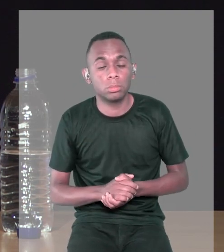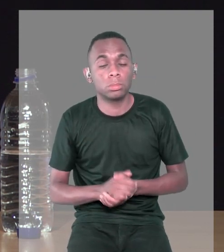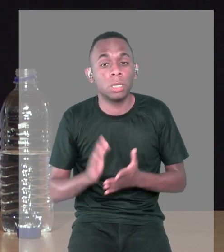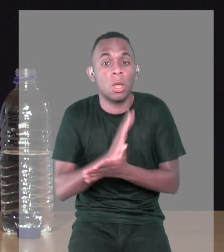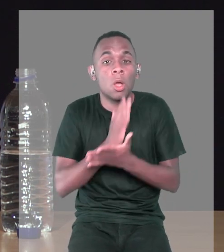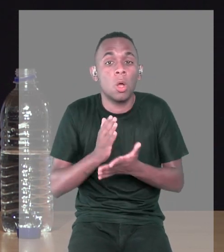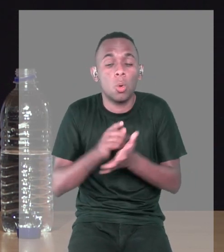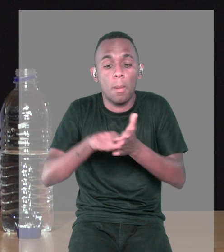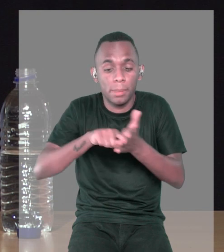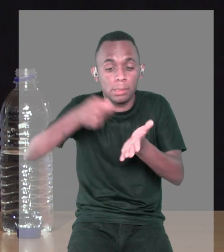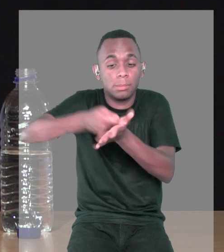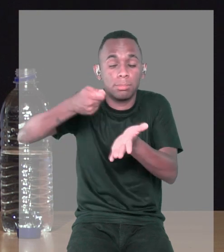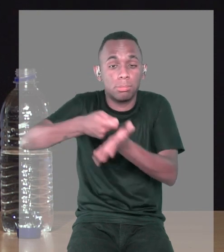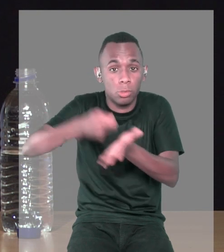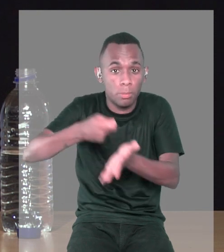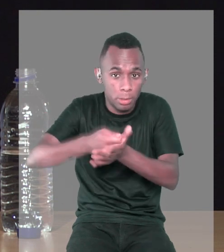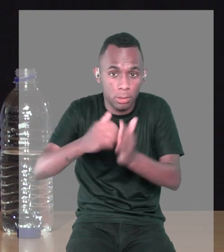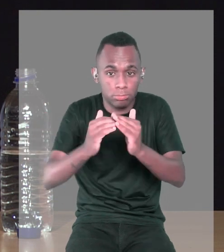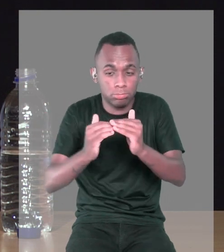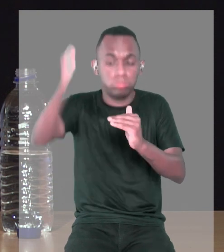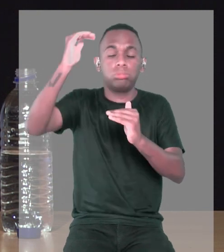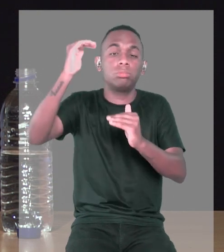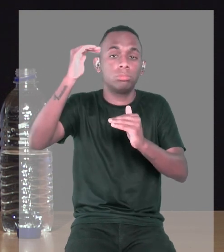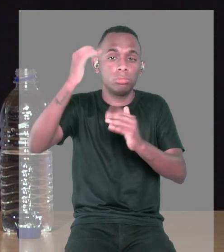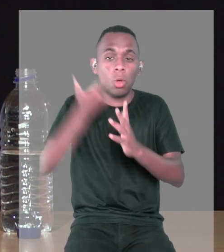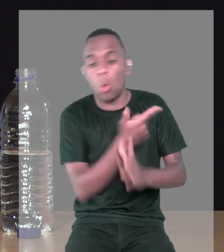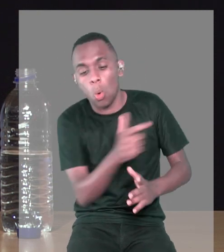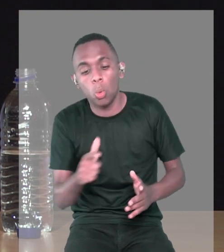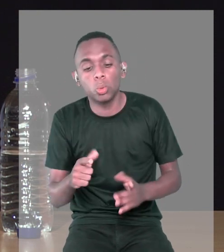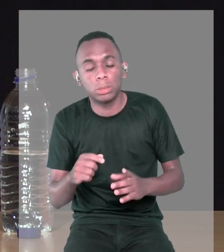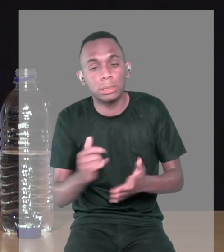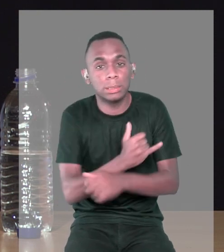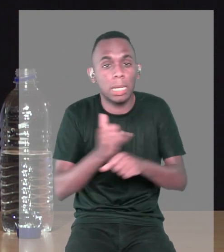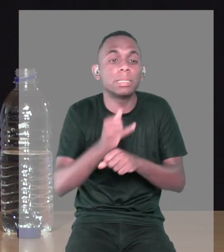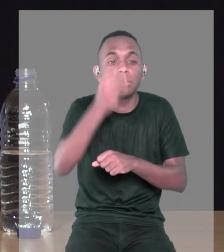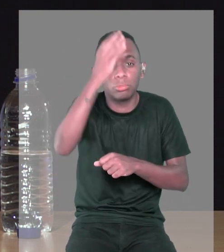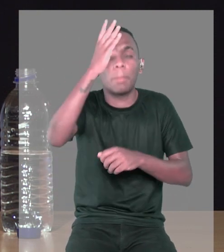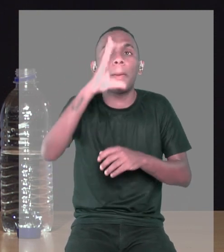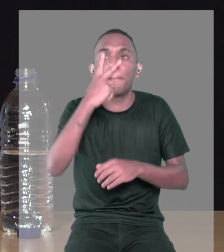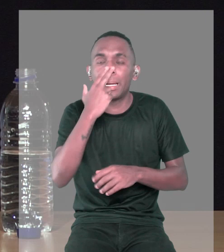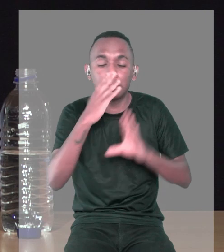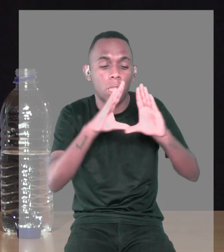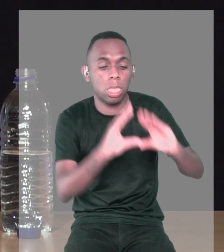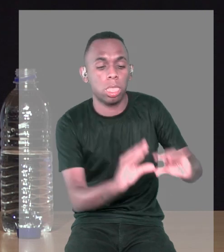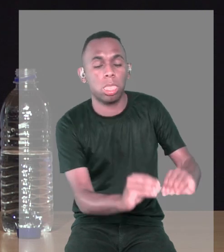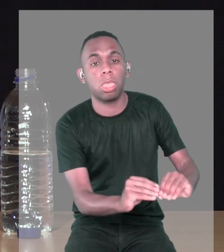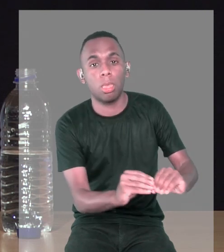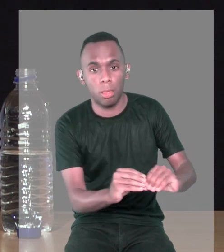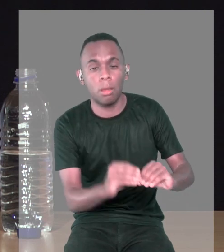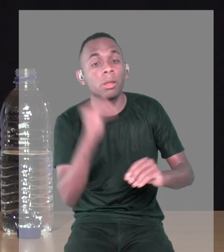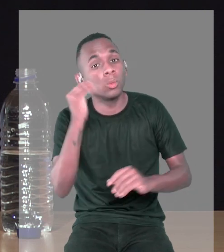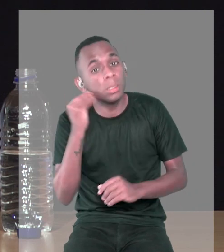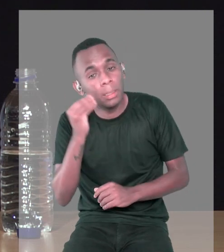do caráter doutrinário que o cientificismo pode ter, hostilizando outras formas de saber que muitas vezes